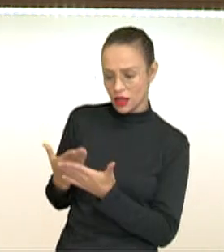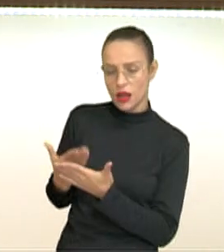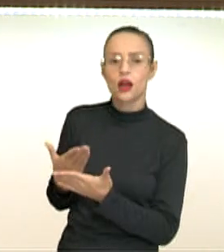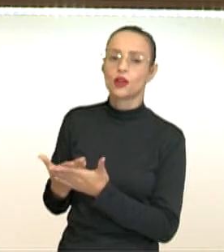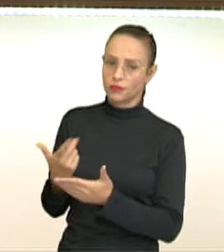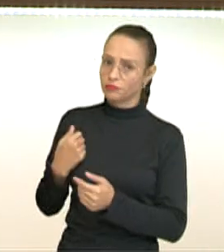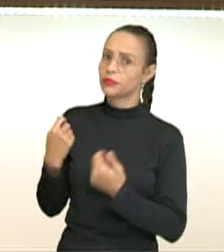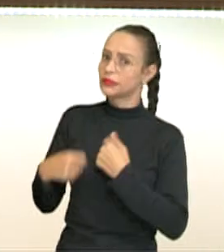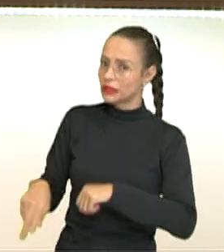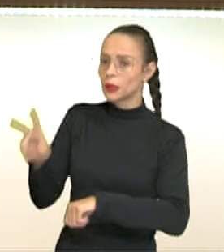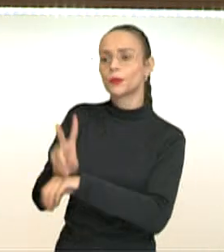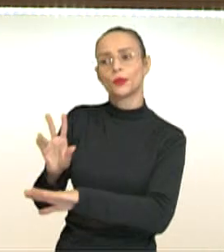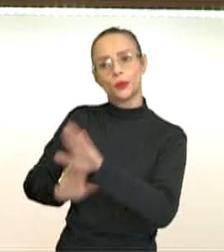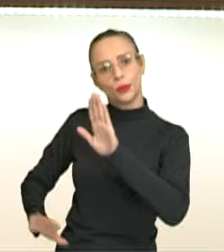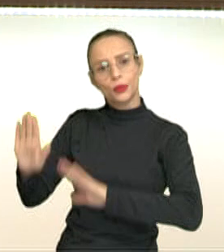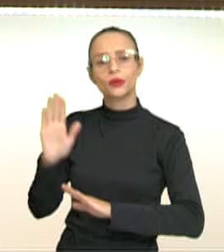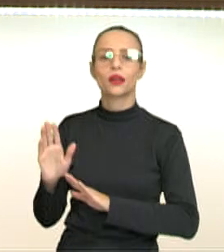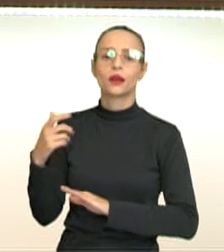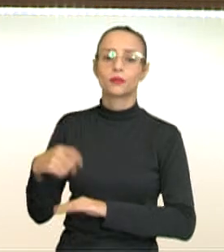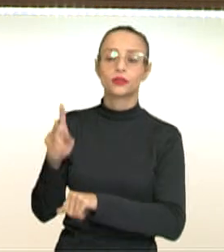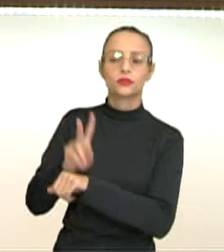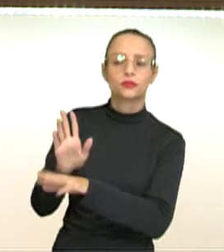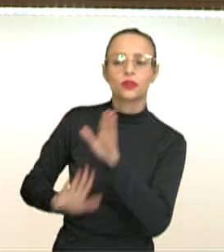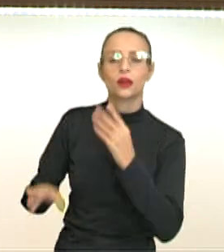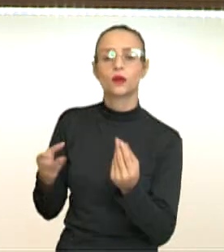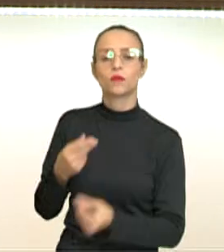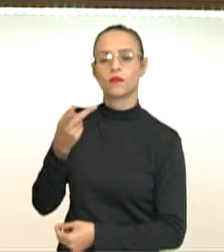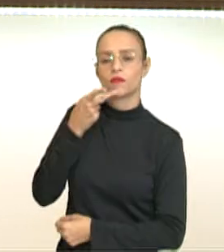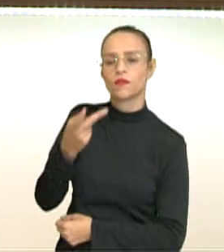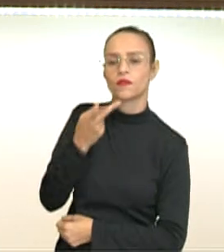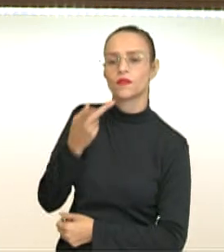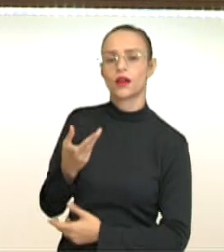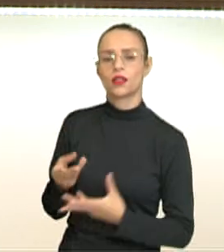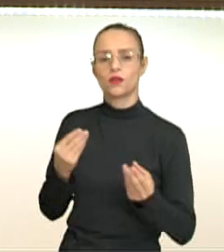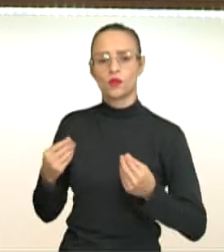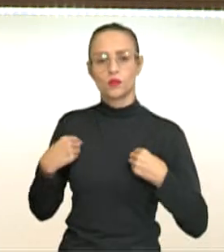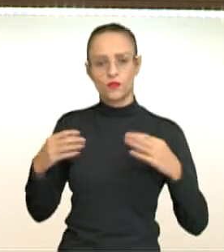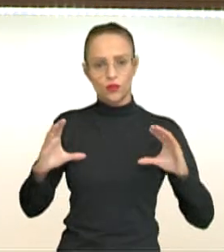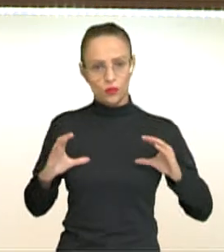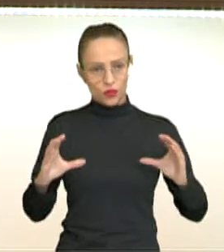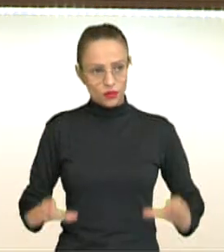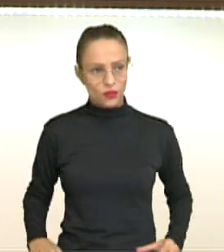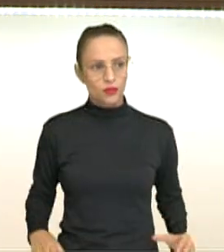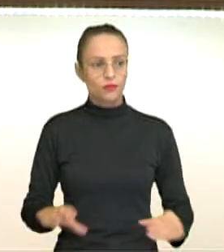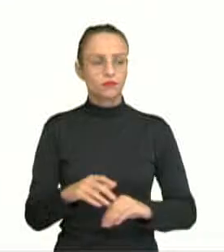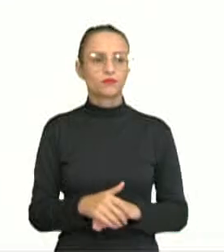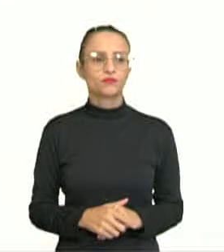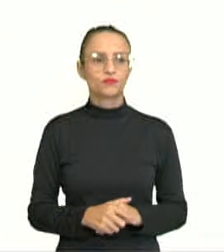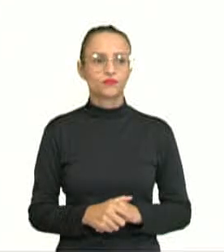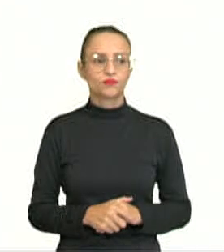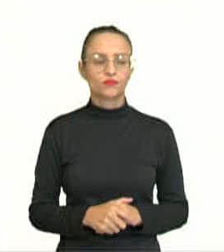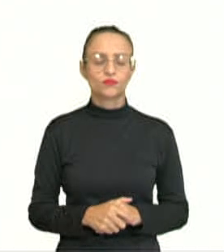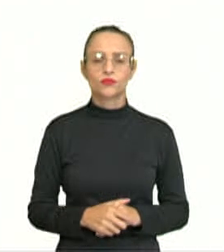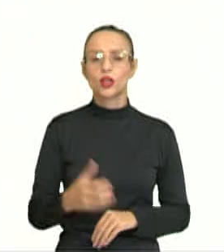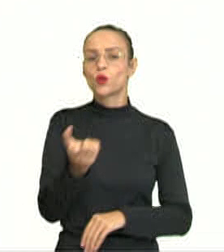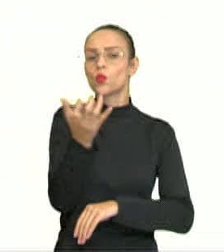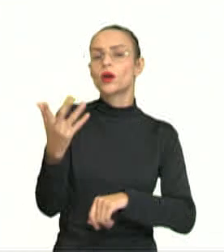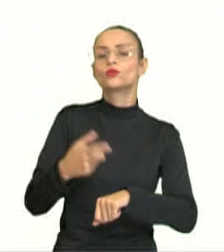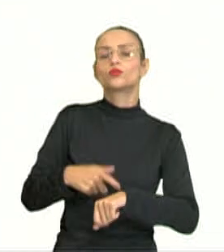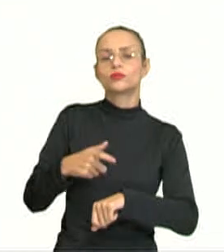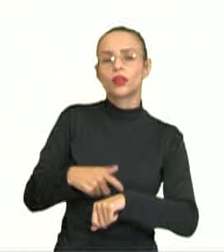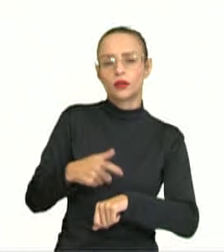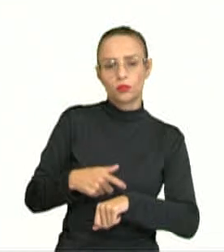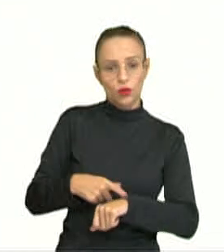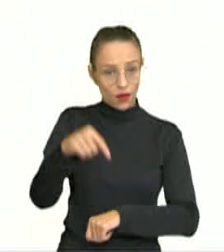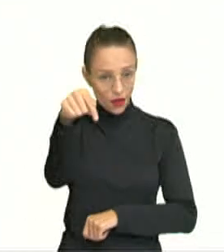que ter um cuidado, eu preciso cuidar a linguagem, a maneira como eu vou me portar. Quanto tempo será